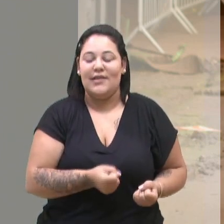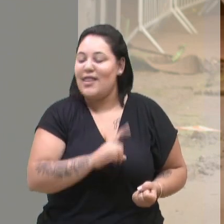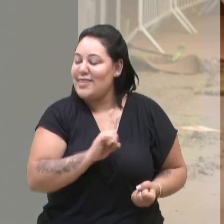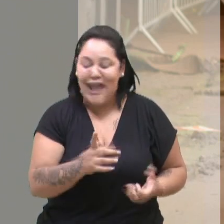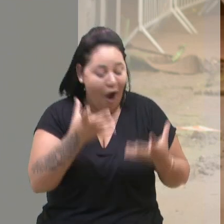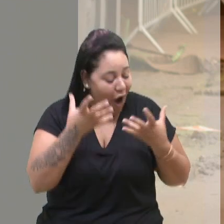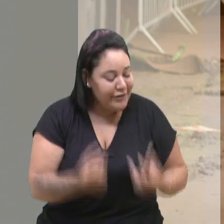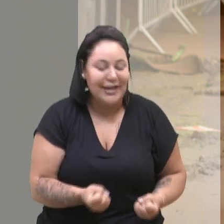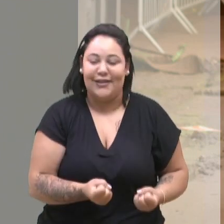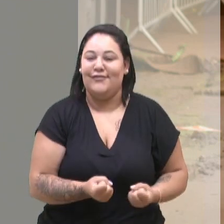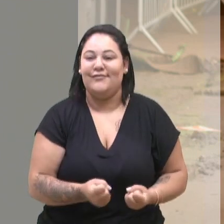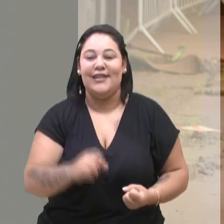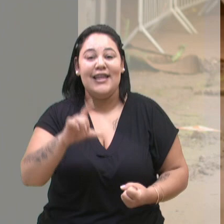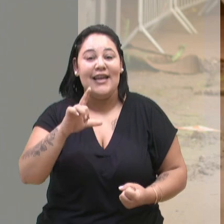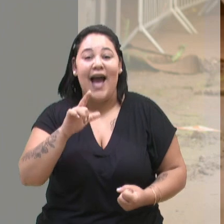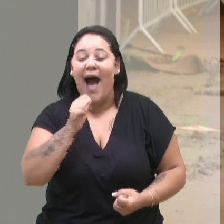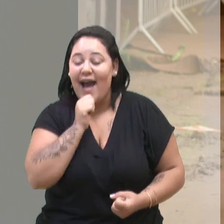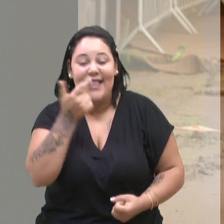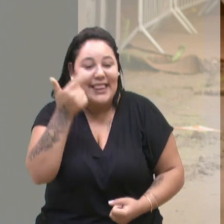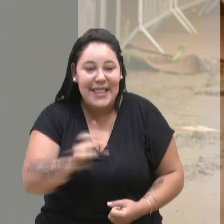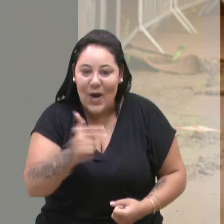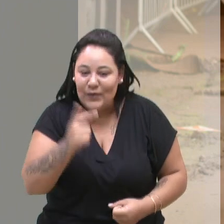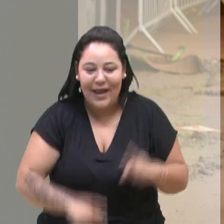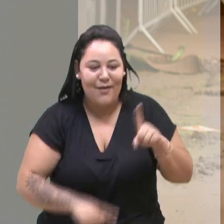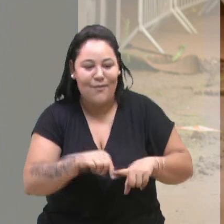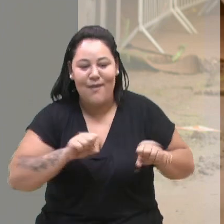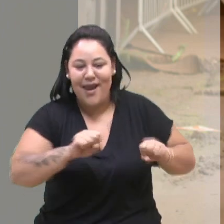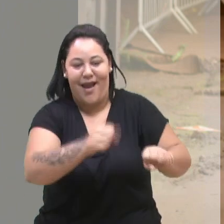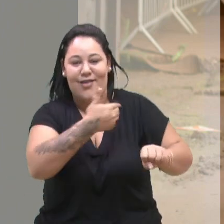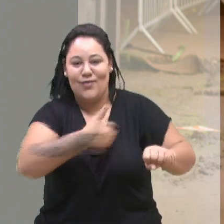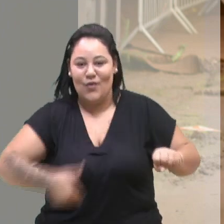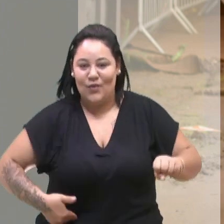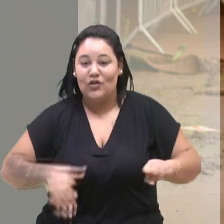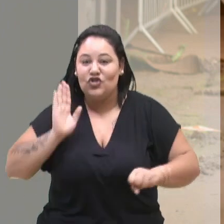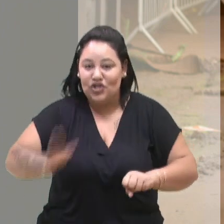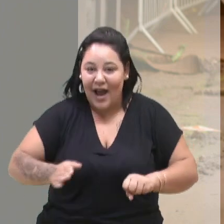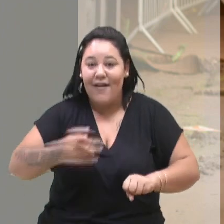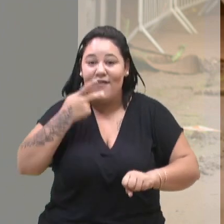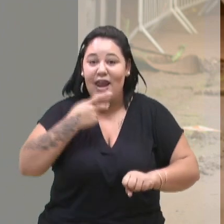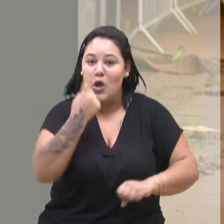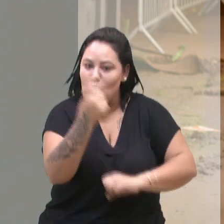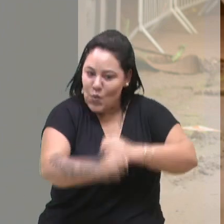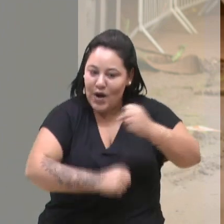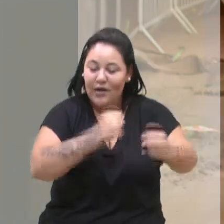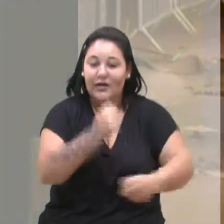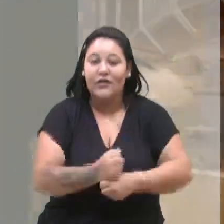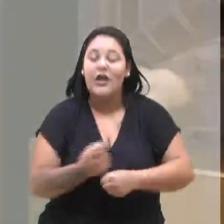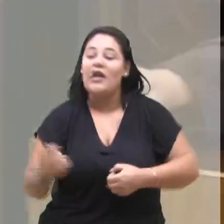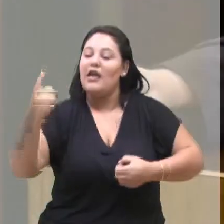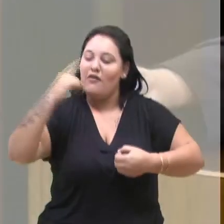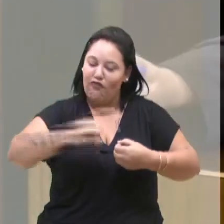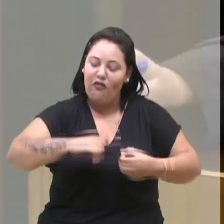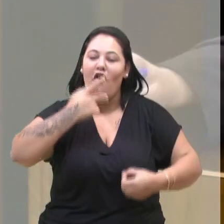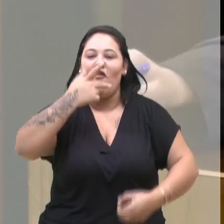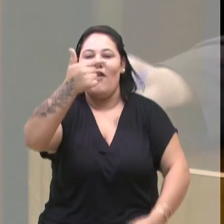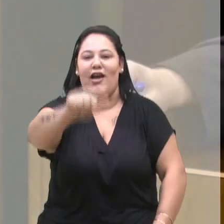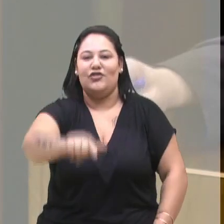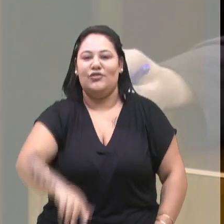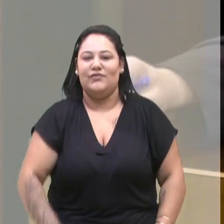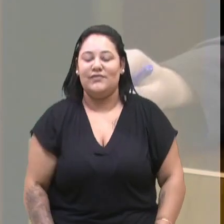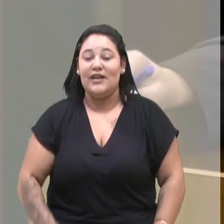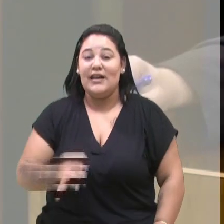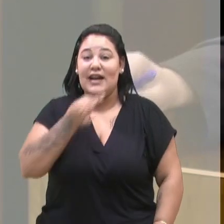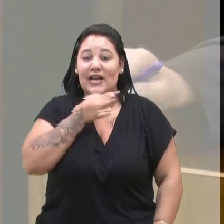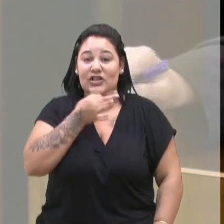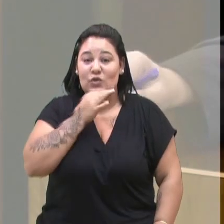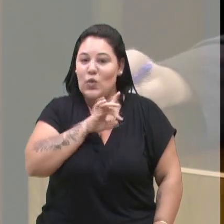de não termos um mercado público. Já falei isso durante um ano e vou voltar esse ano a falar. Caxias do Sul